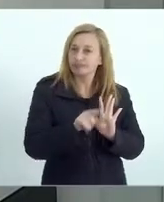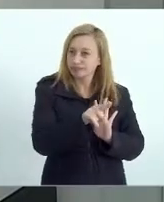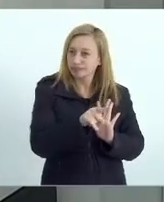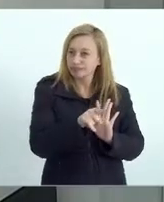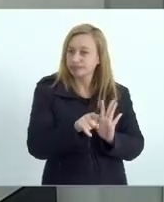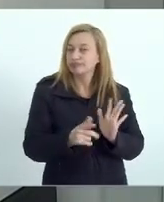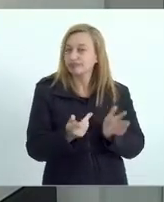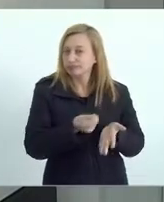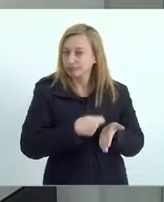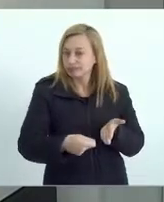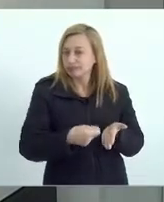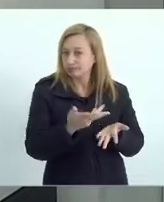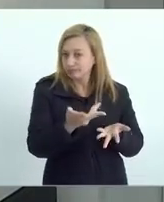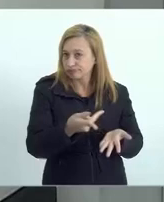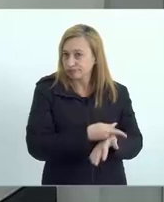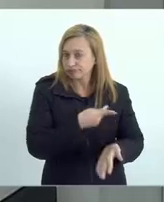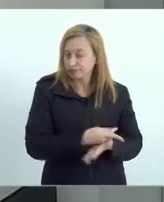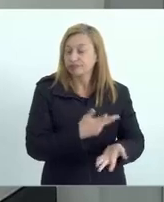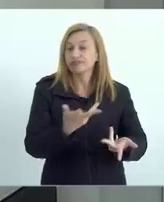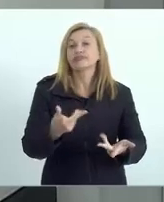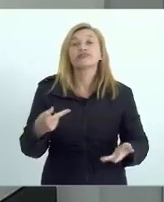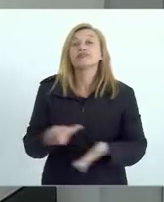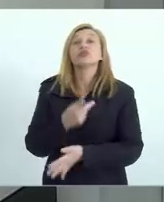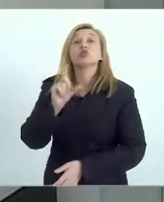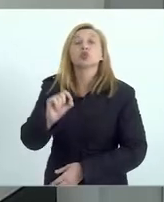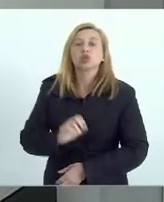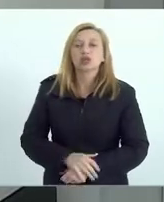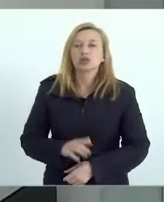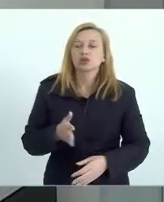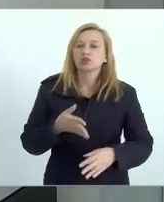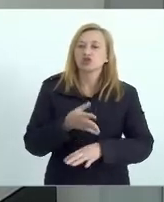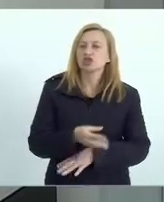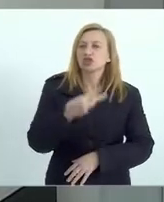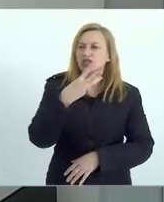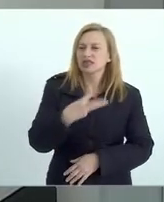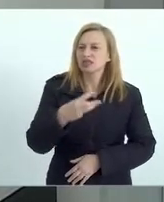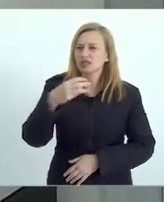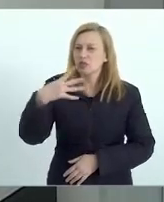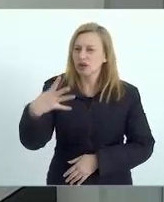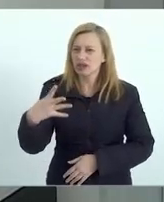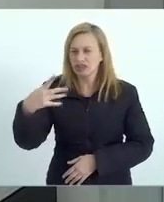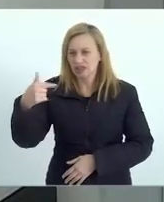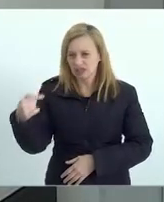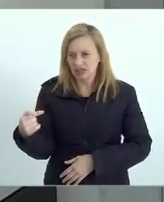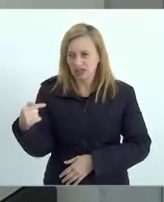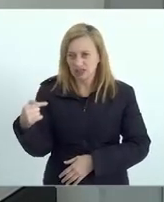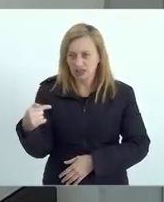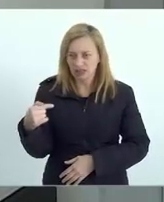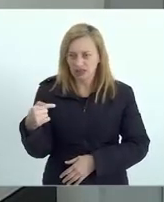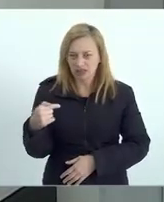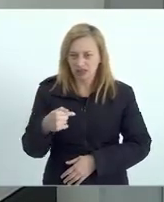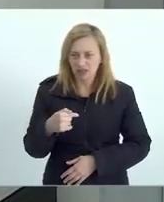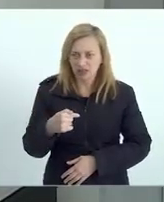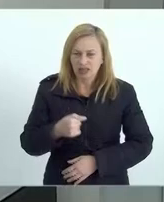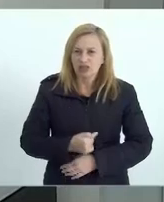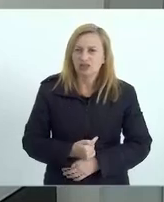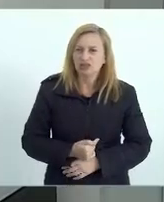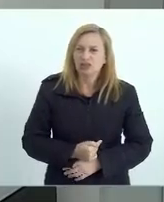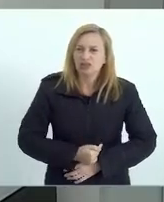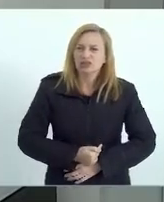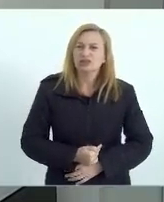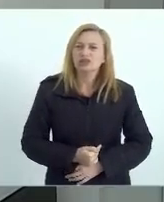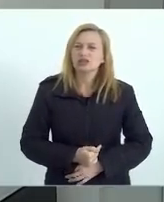escrito daquela forma o que que acontece quando chegar em 347 a classificação de